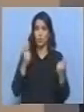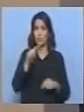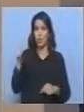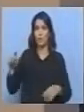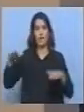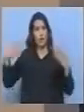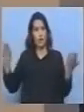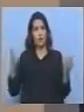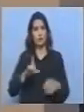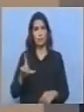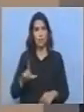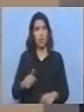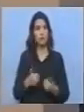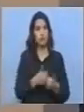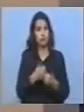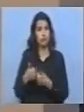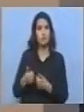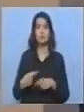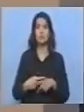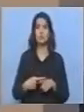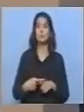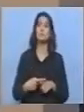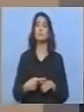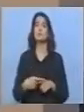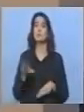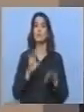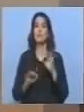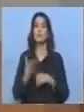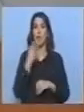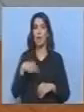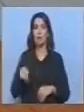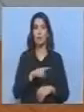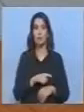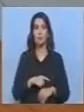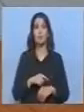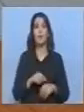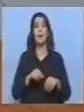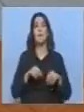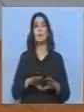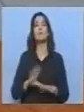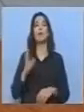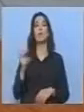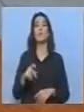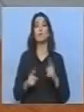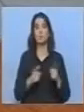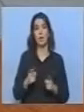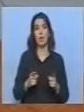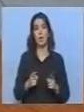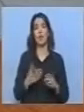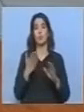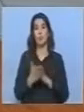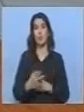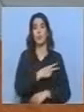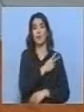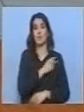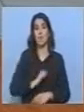de Lisboa e que isso poderia ser interessante do ponto de vista da escolha dos alunos. O que acontece é que a entrada nas nossas universidades é